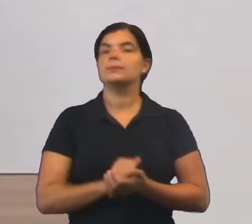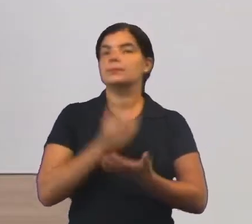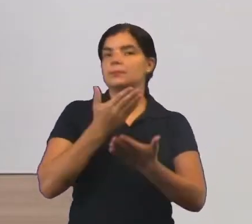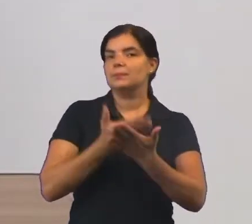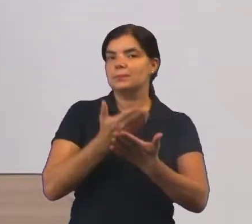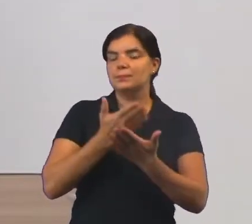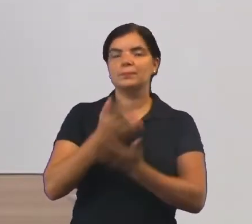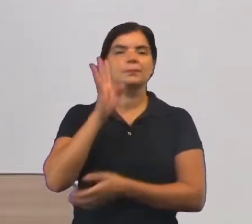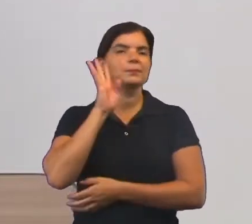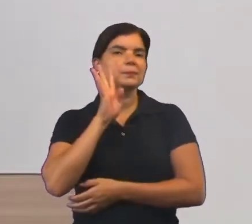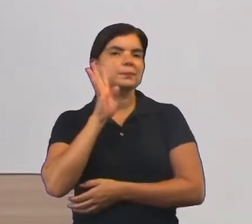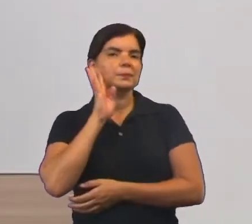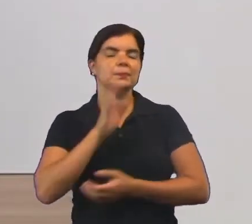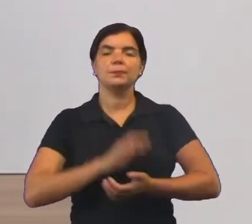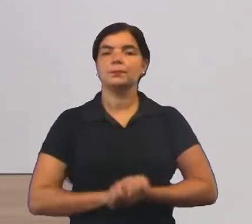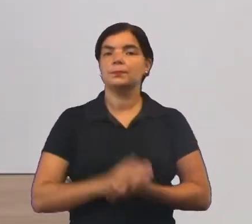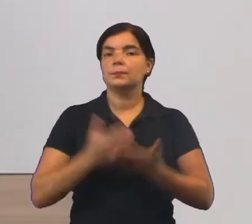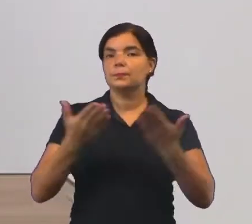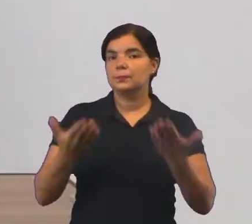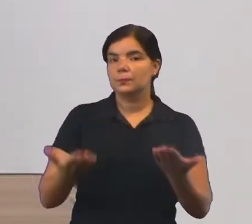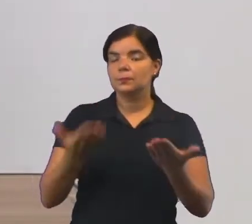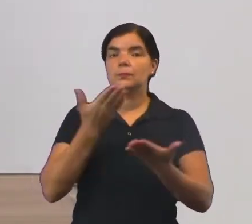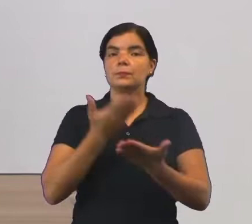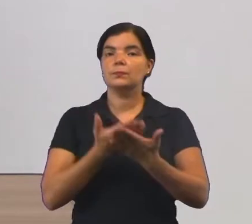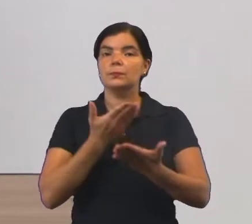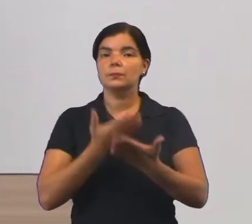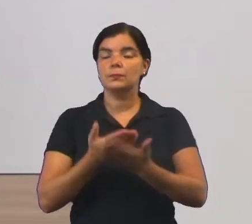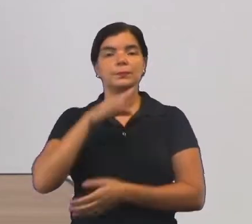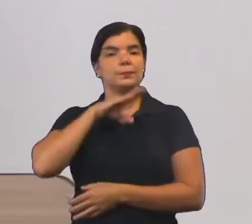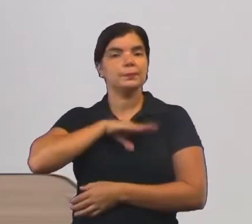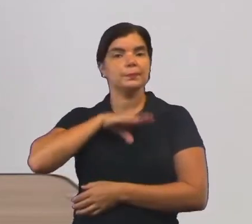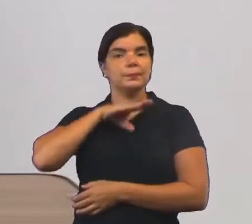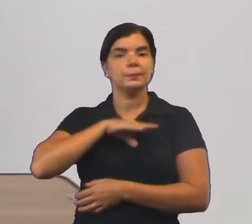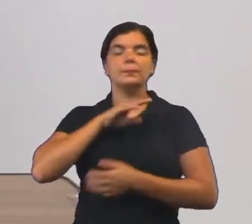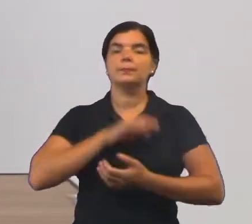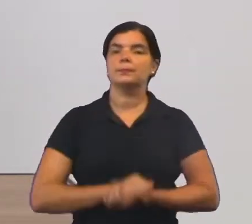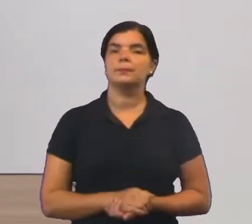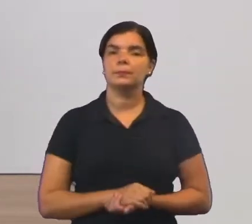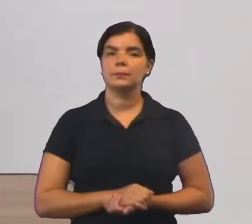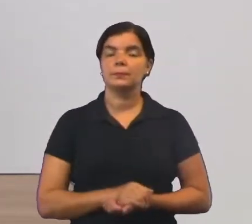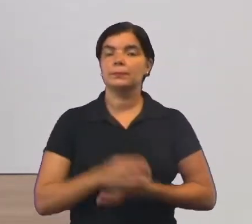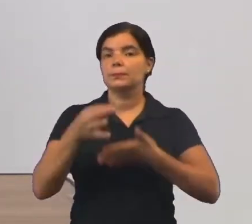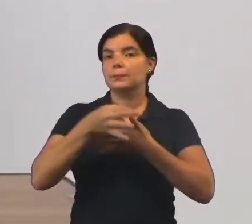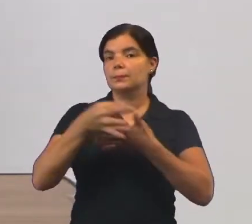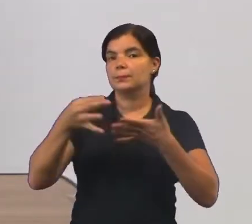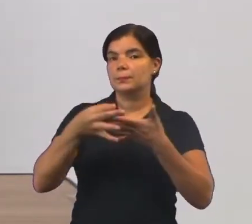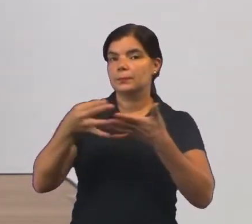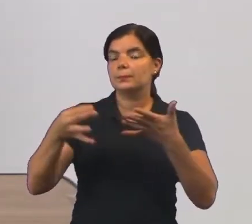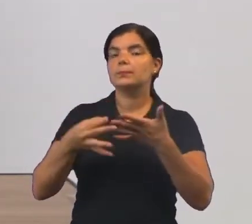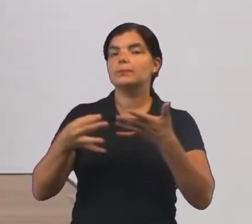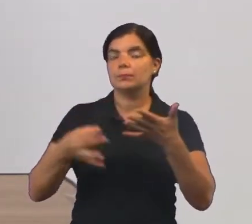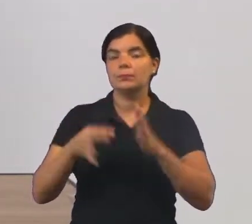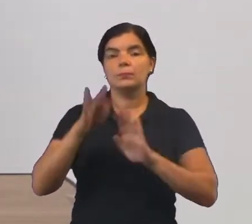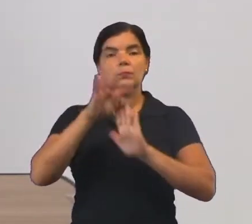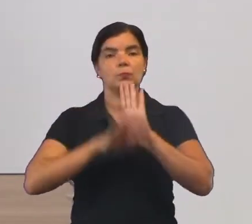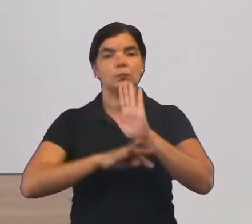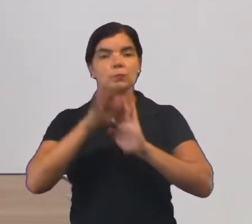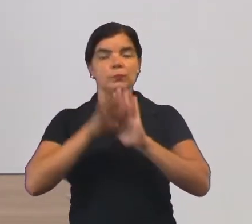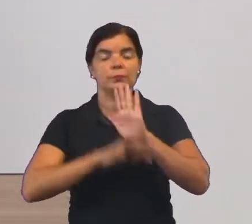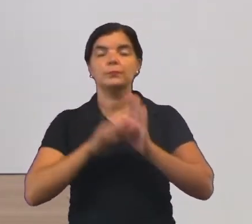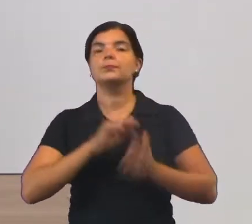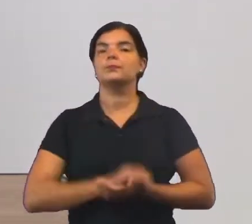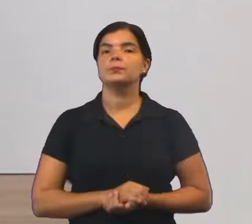aqui para uma aula bem legal. Hoje nós vamos estudar sobre língua portuguesa, os elementos, as partes do texto,